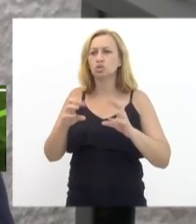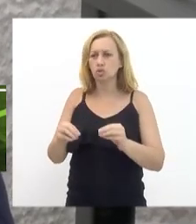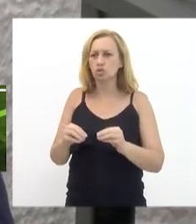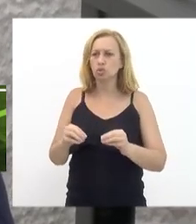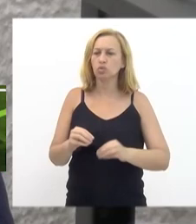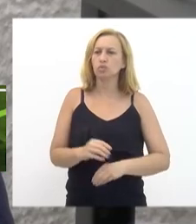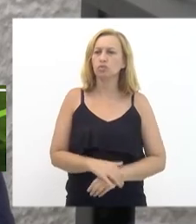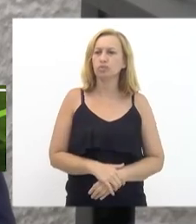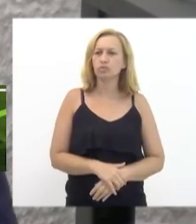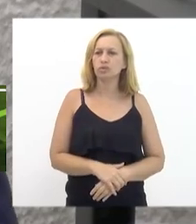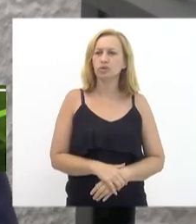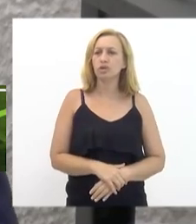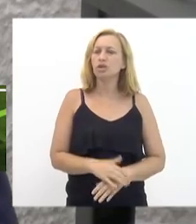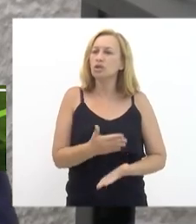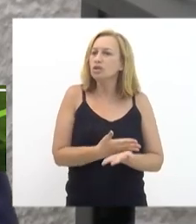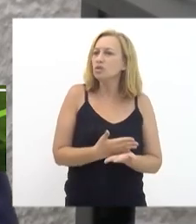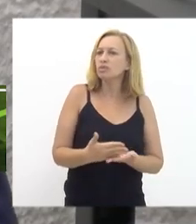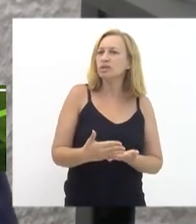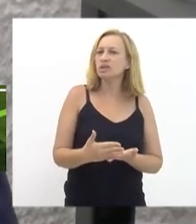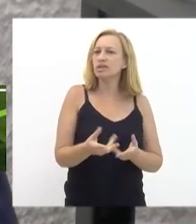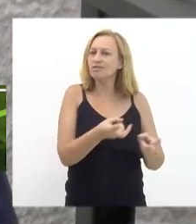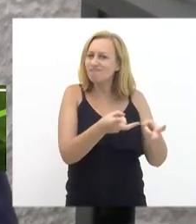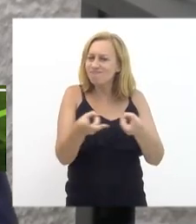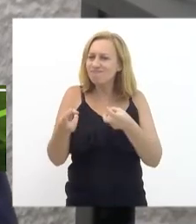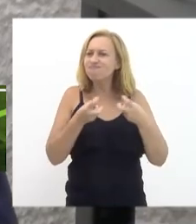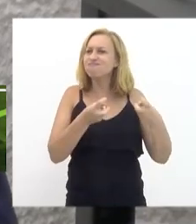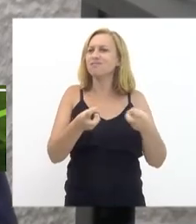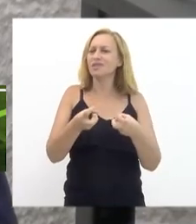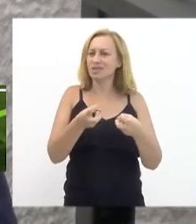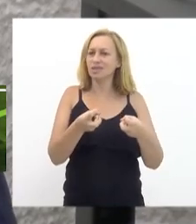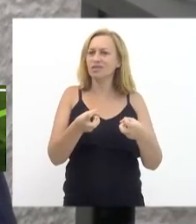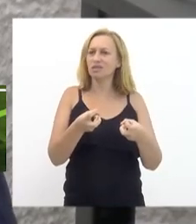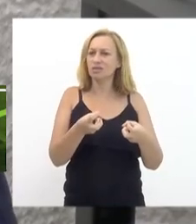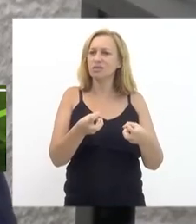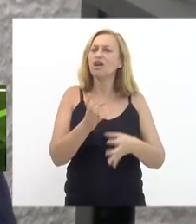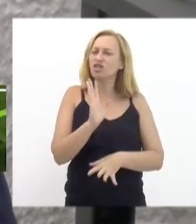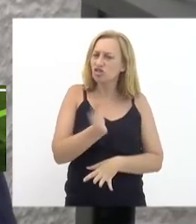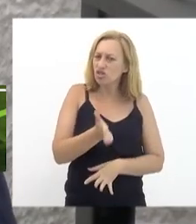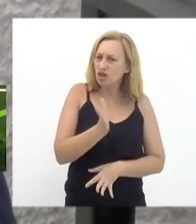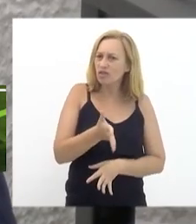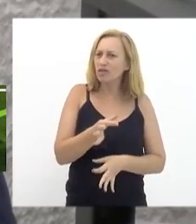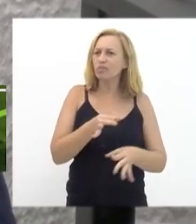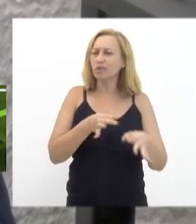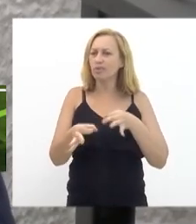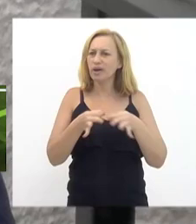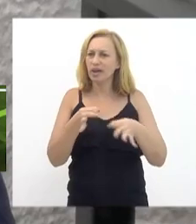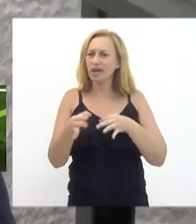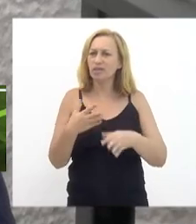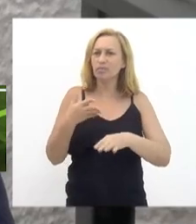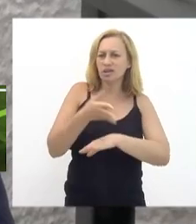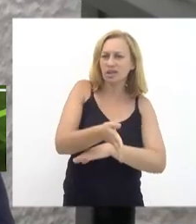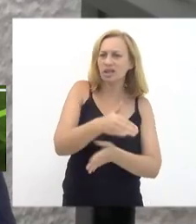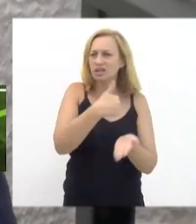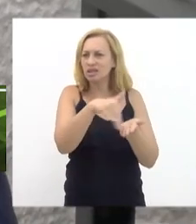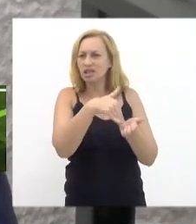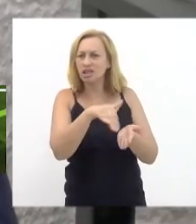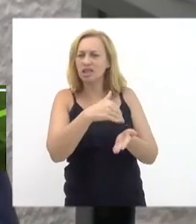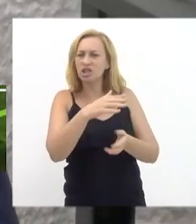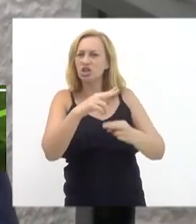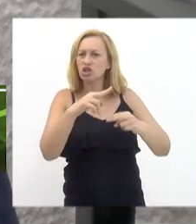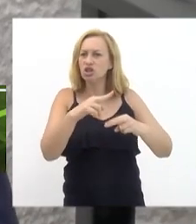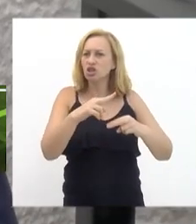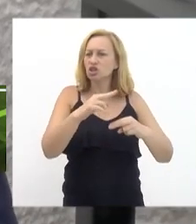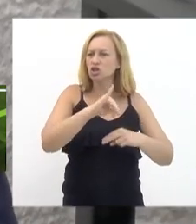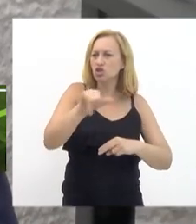então nós começamos essa captação né que já vinha sendo feito até com a minha entrada lá na secretaria em Julho